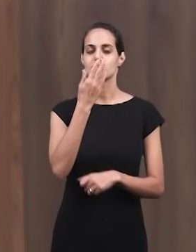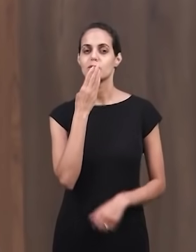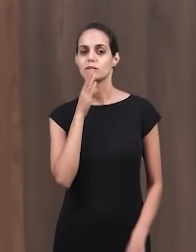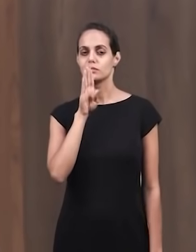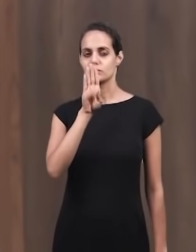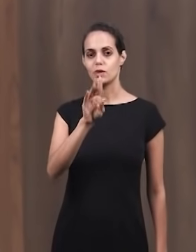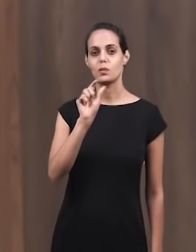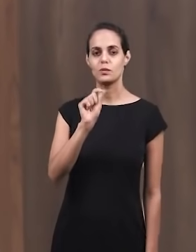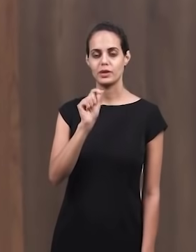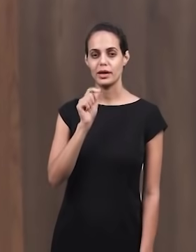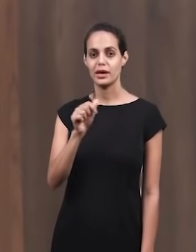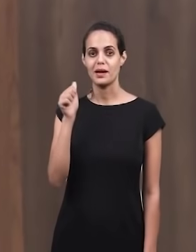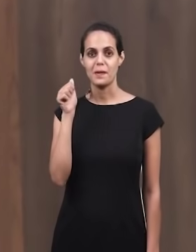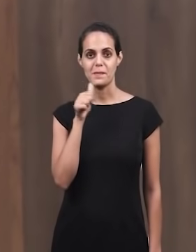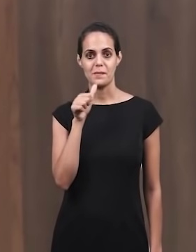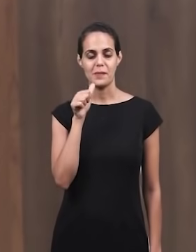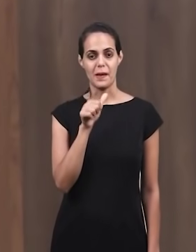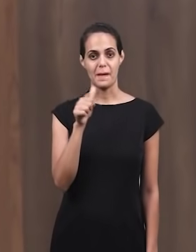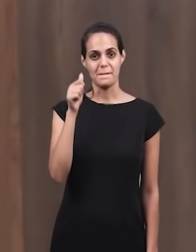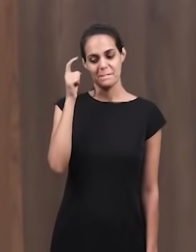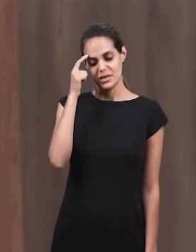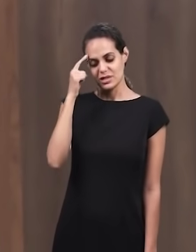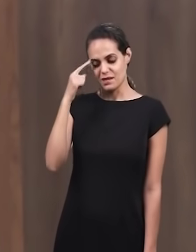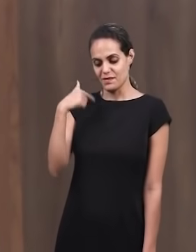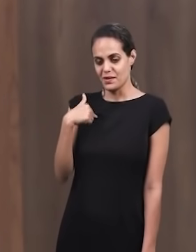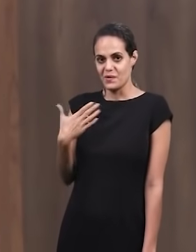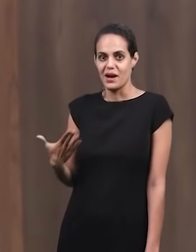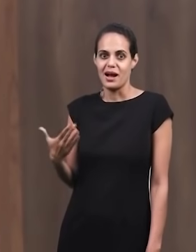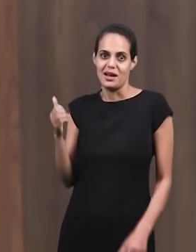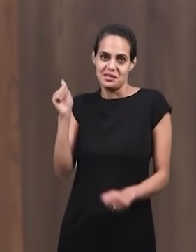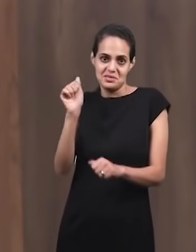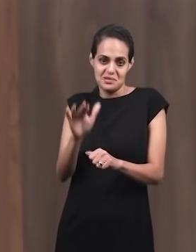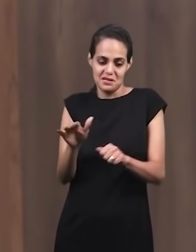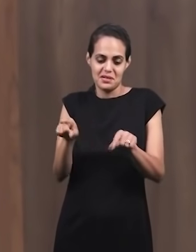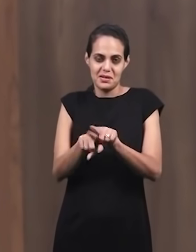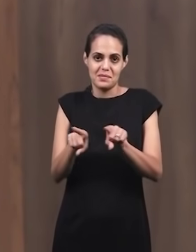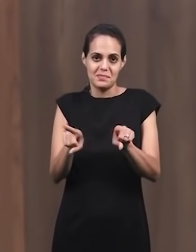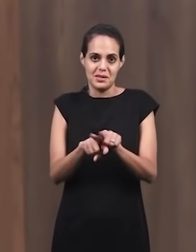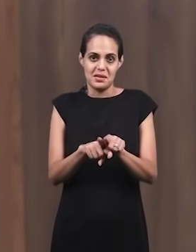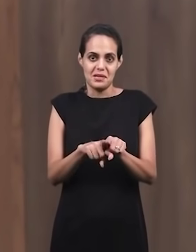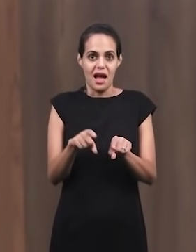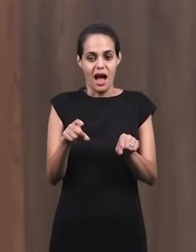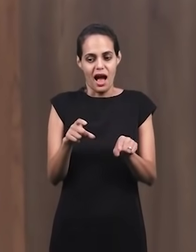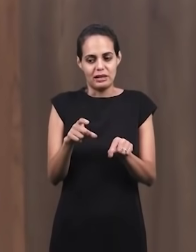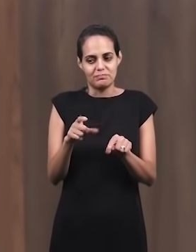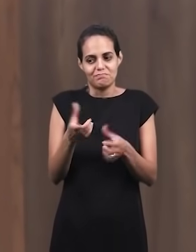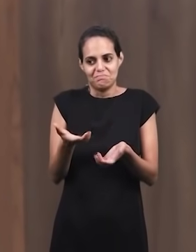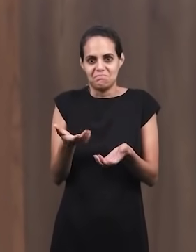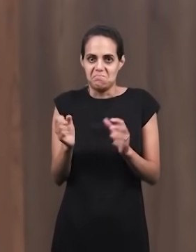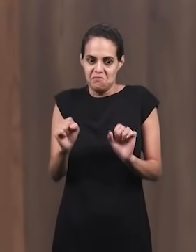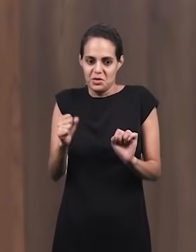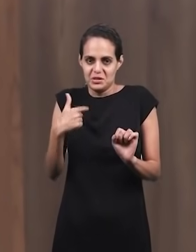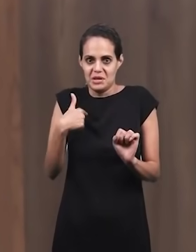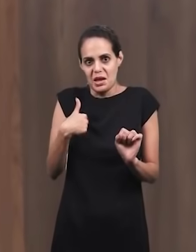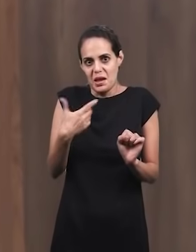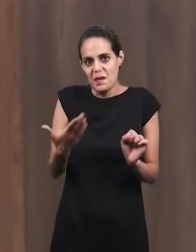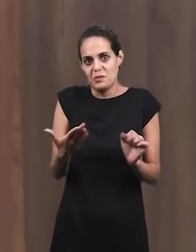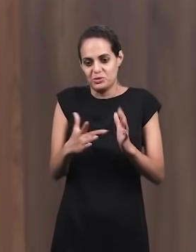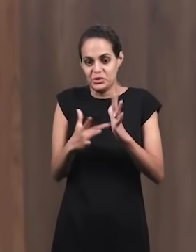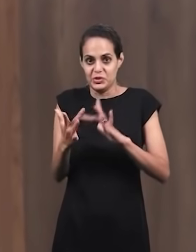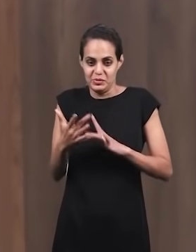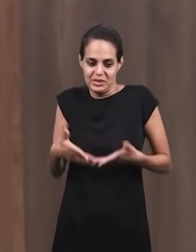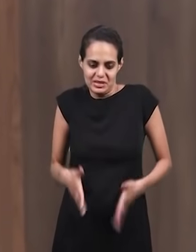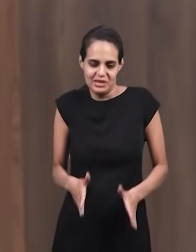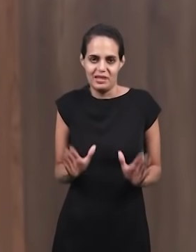promessa que as mulheres esperavam que fosse dela. E Ana também esperava que fosse dela, talvez, o nascimento do Messias, né? Da